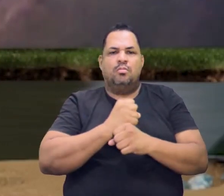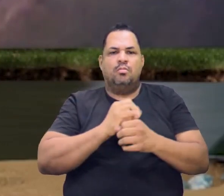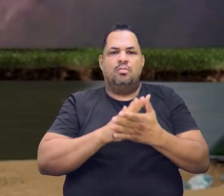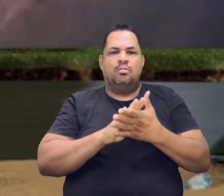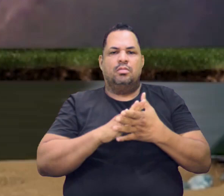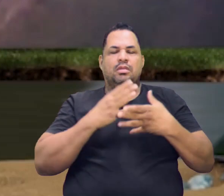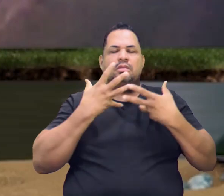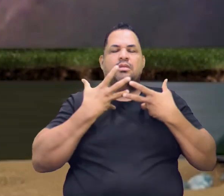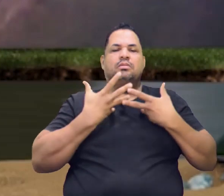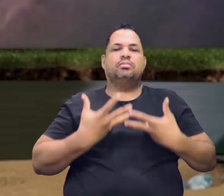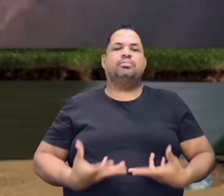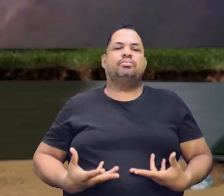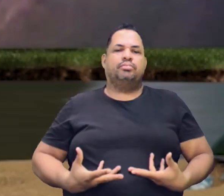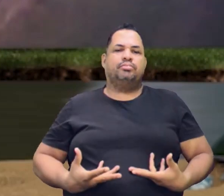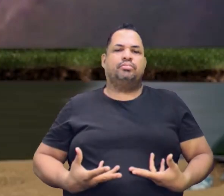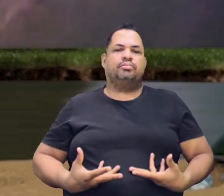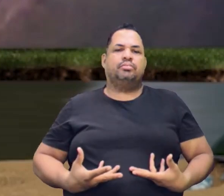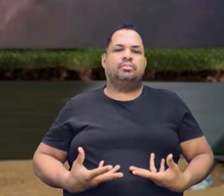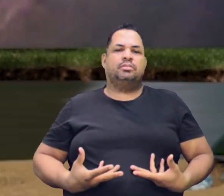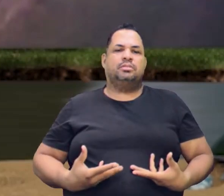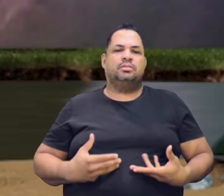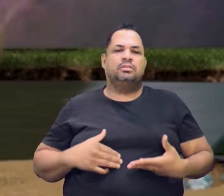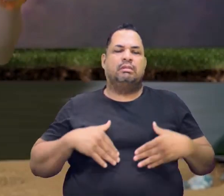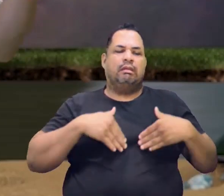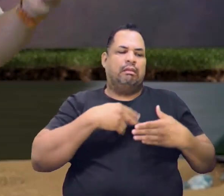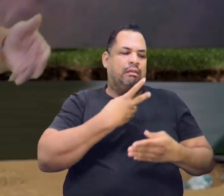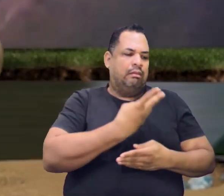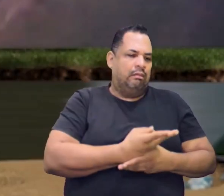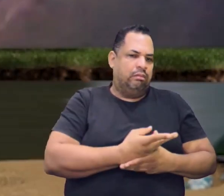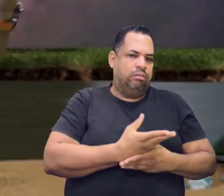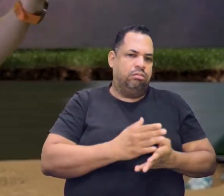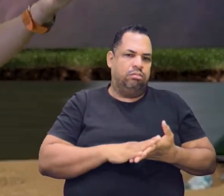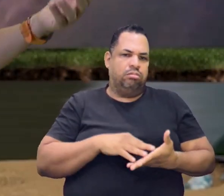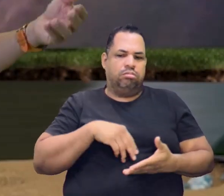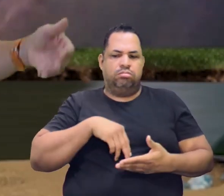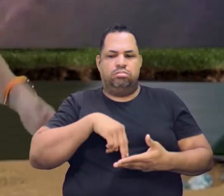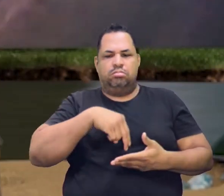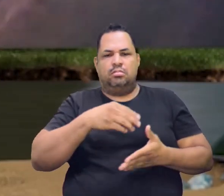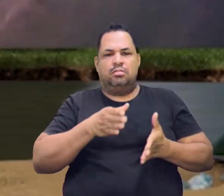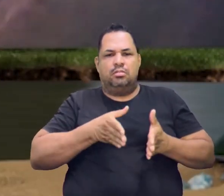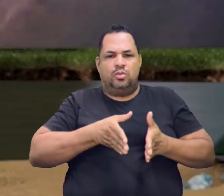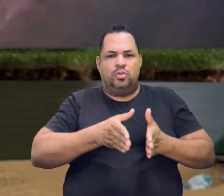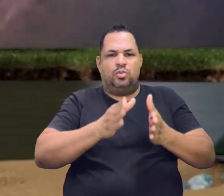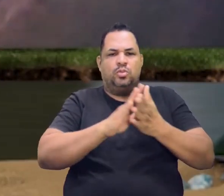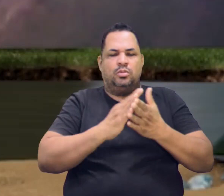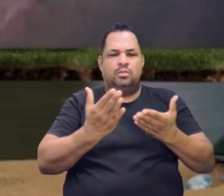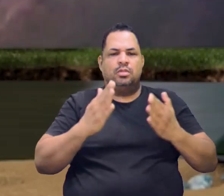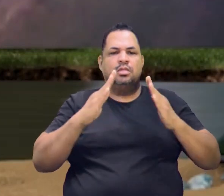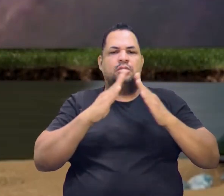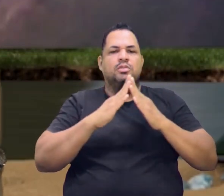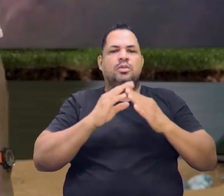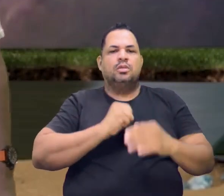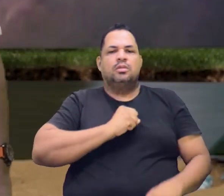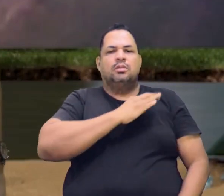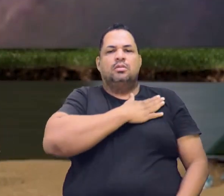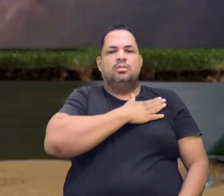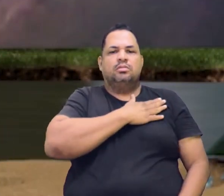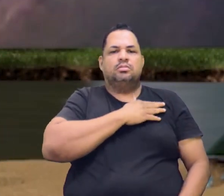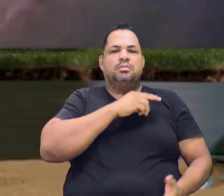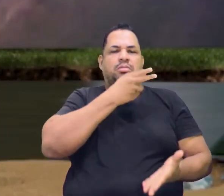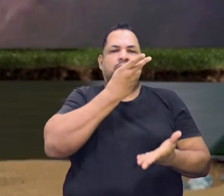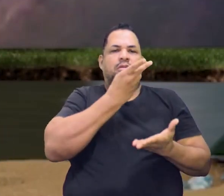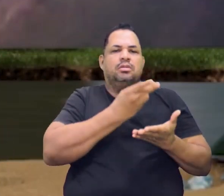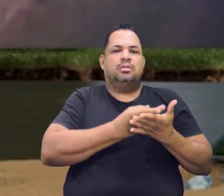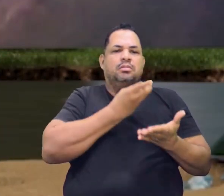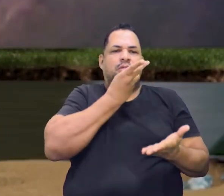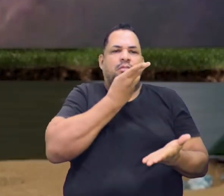à exaustão, cara. Ele desmaia, ele cai nos corredores da escola militar. Ele foi